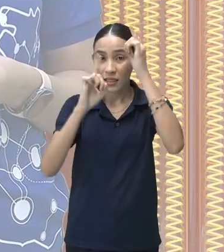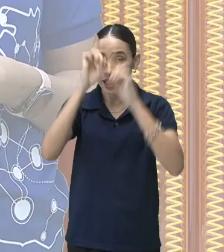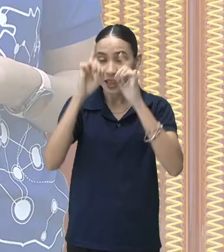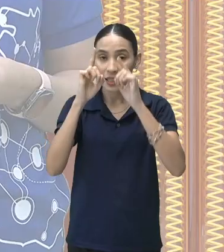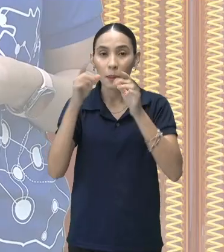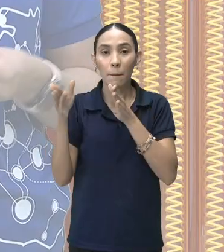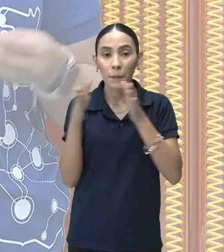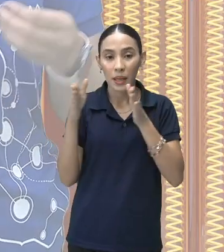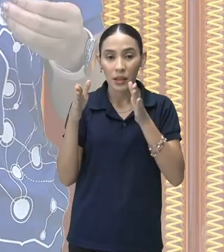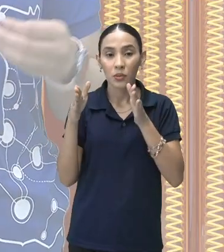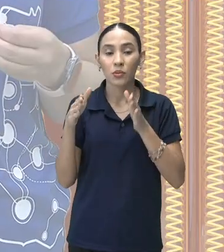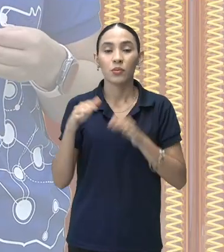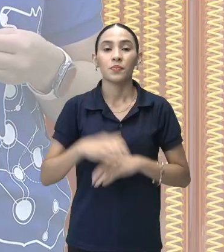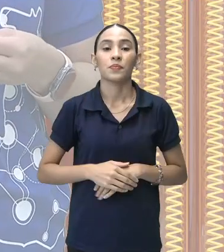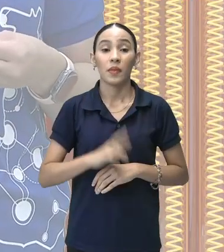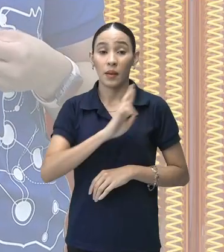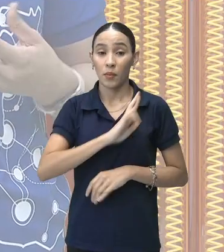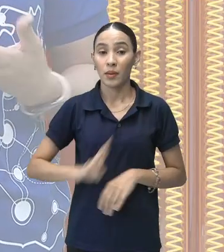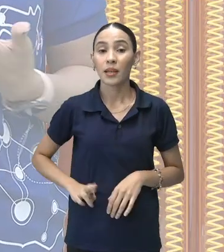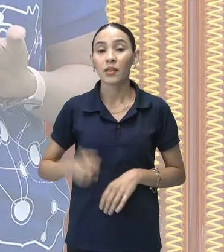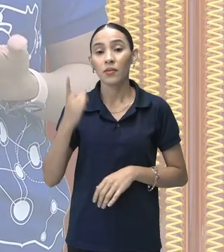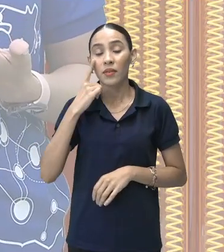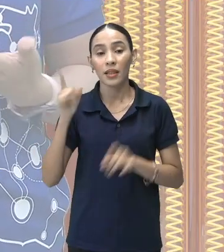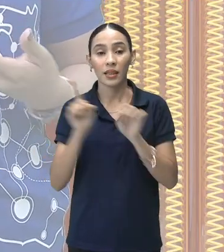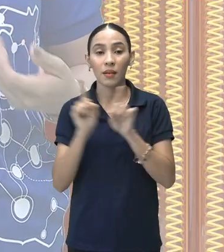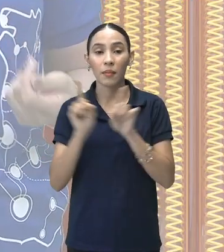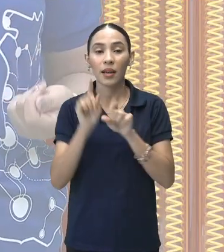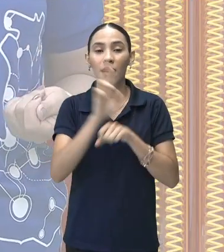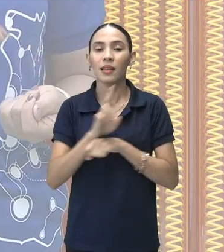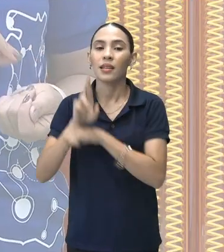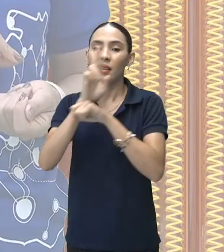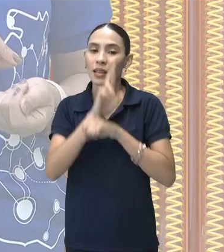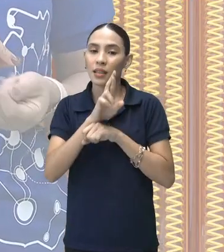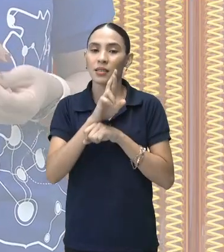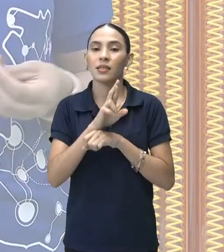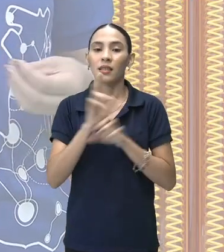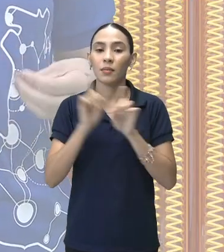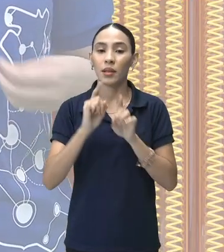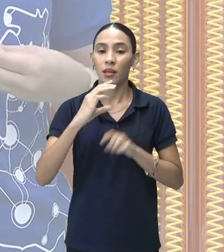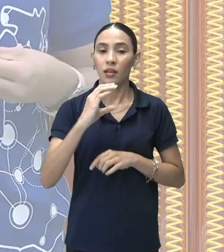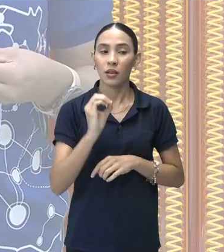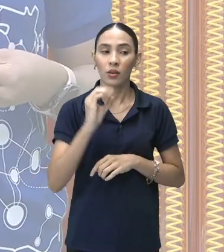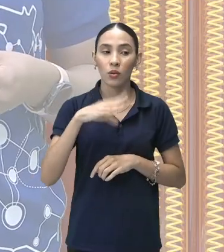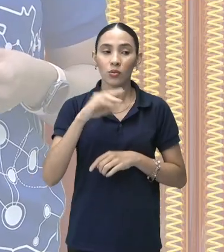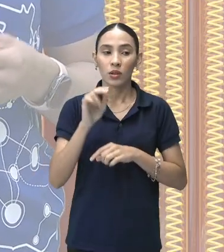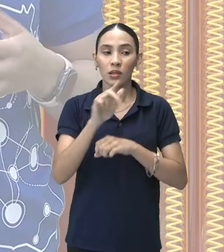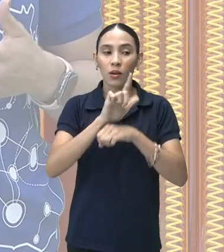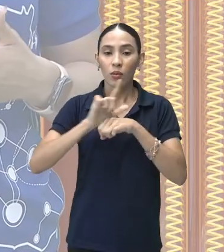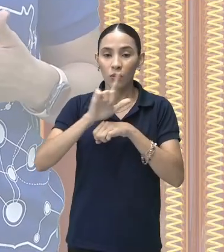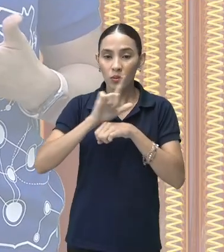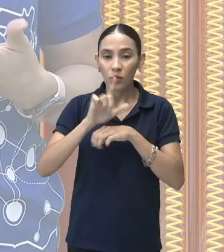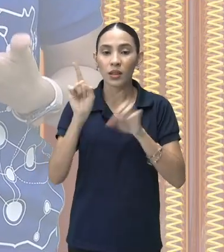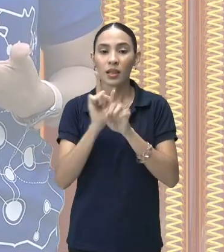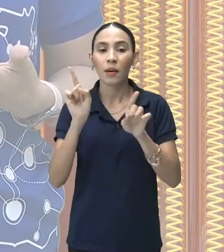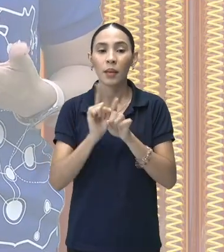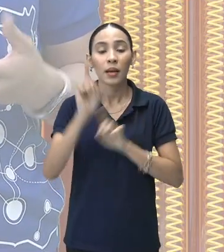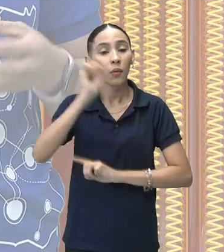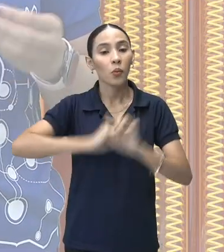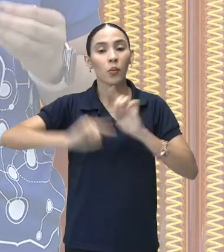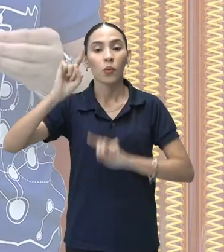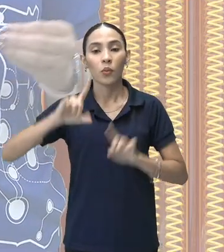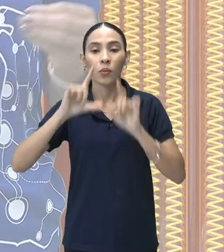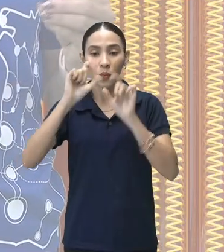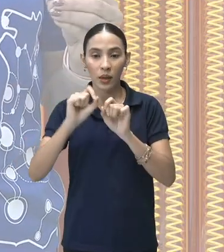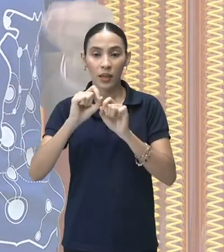período republicano. Vamos verificar, né, que a sua liderança na Conjuração Mineira e o seu martírio foram transformados